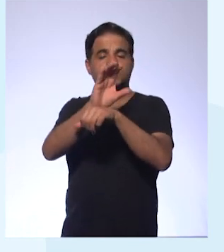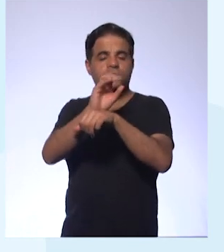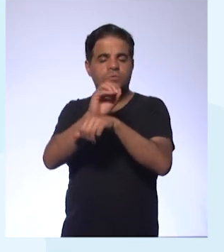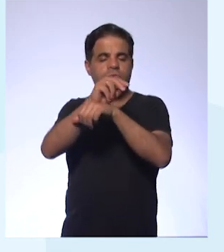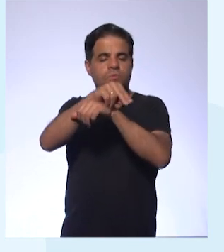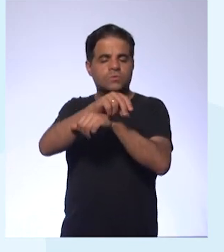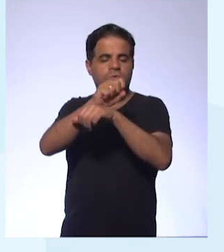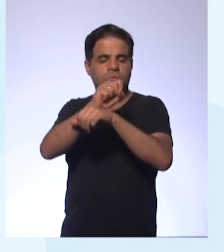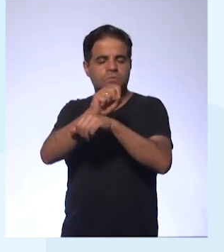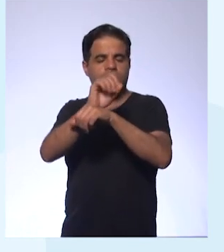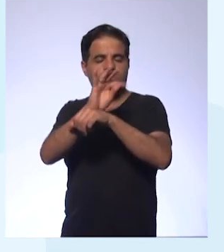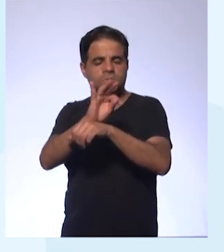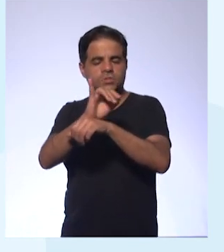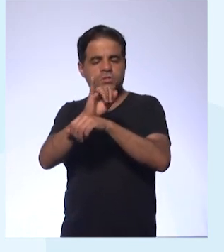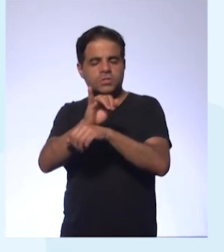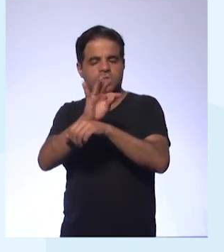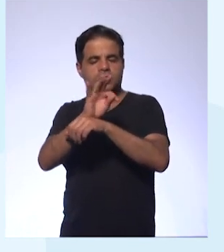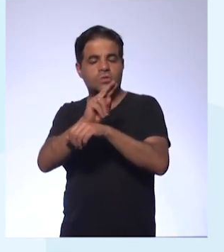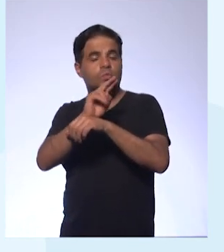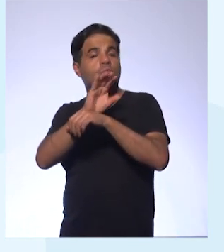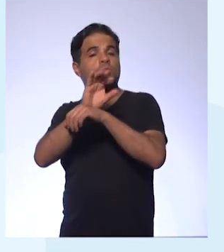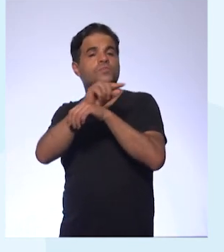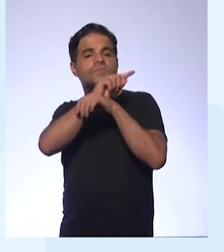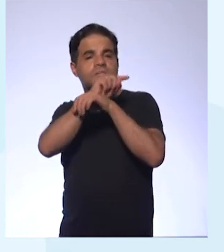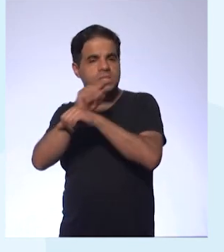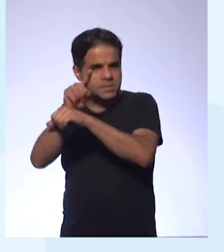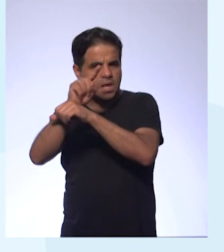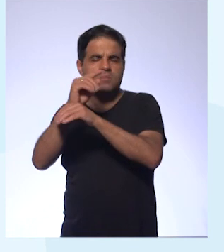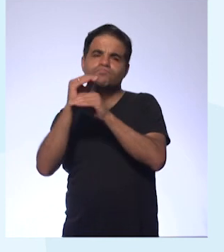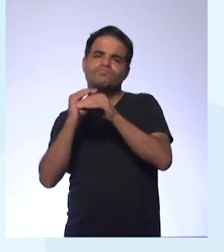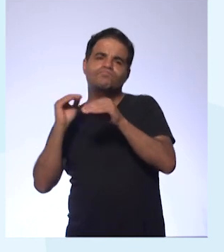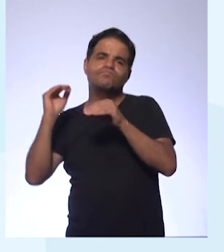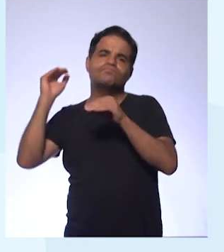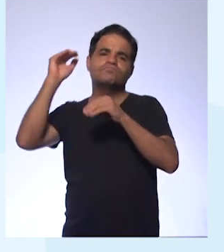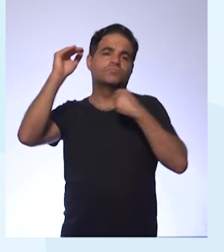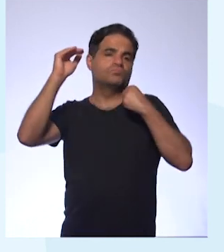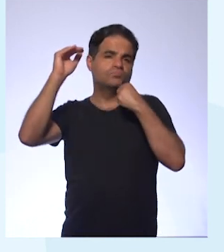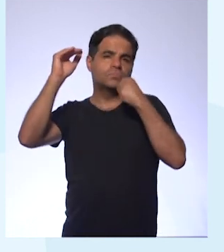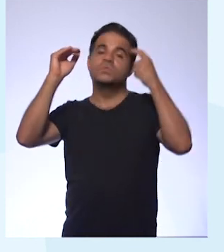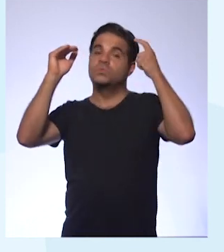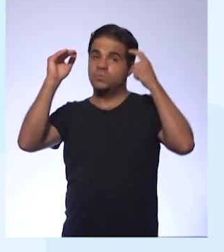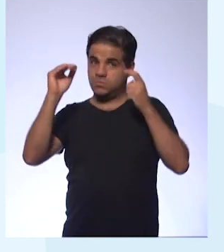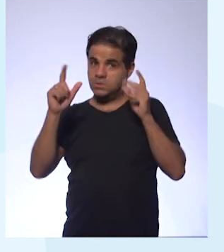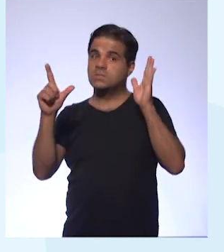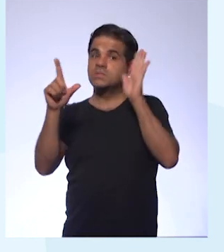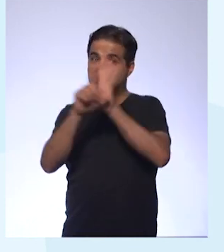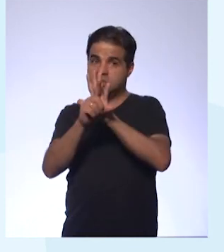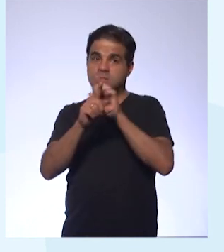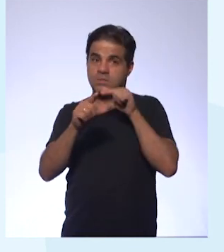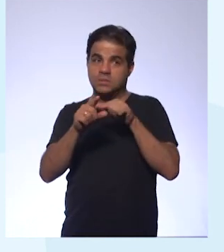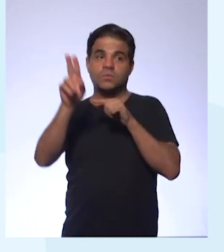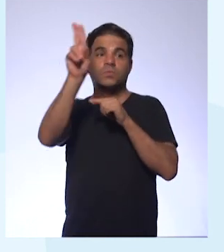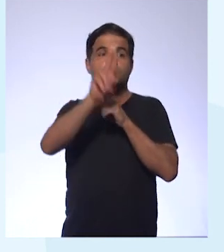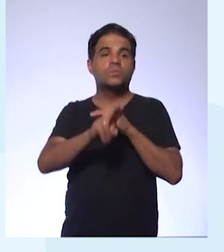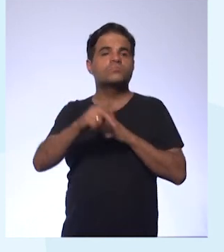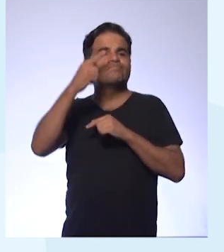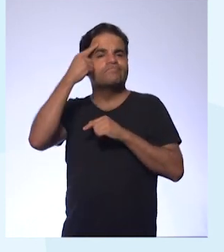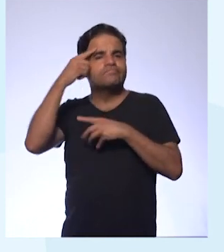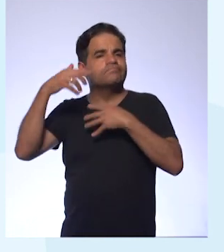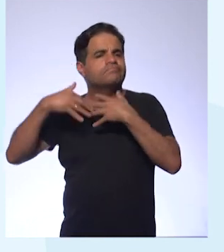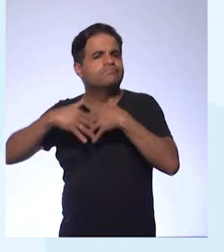seja, uma constituição, um conjunto de leis que está acima do poder do rei, uso da